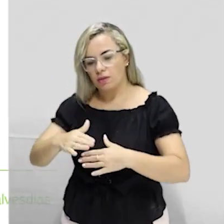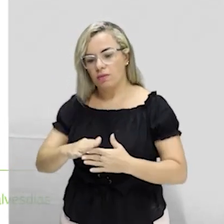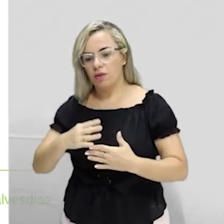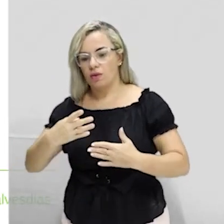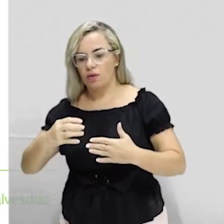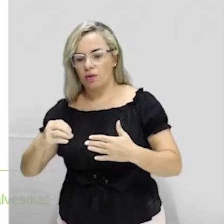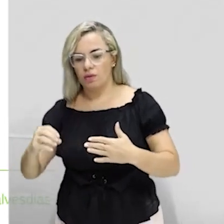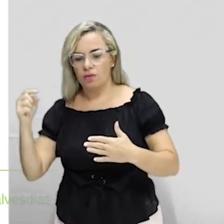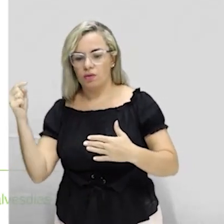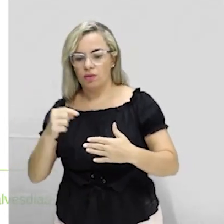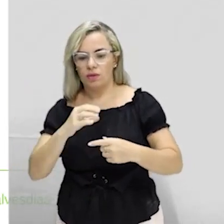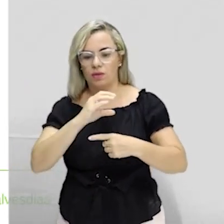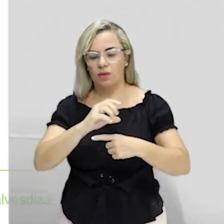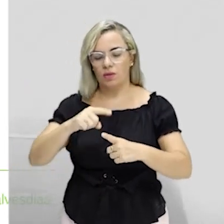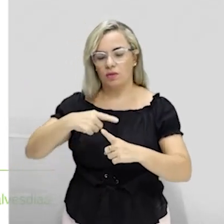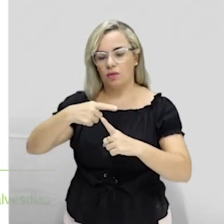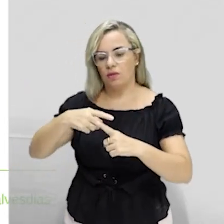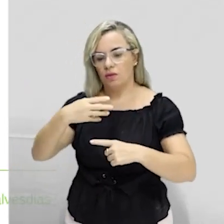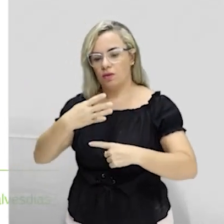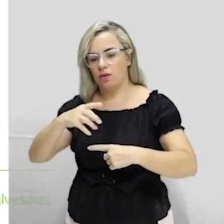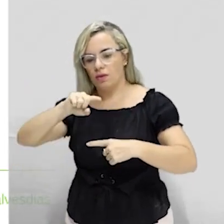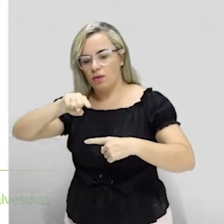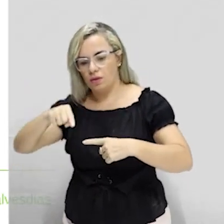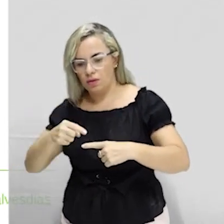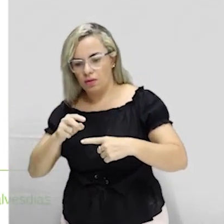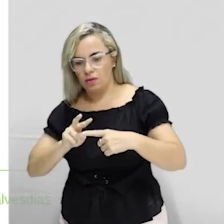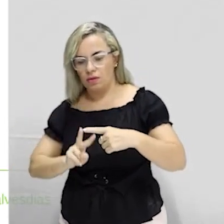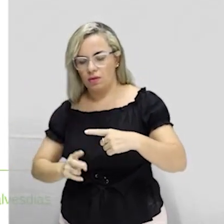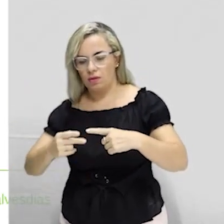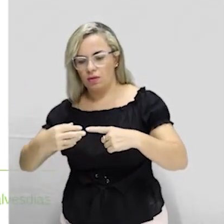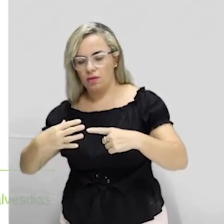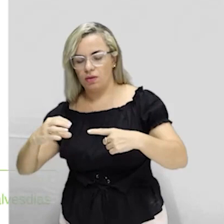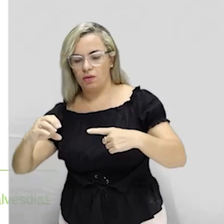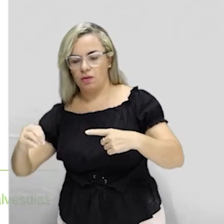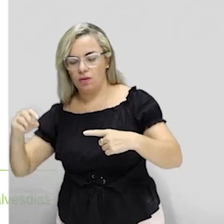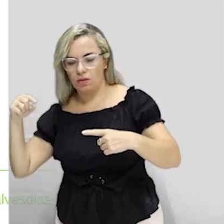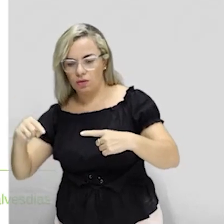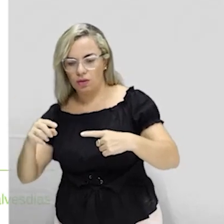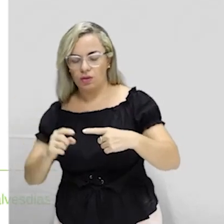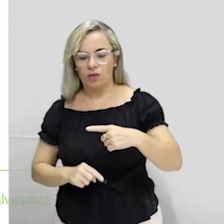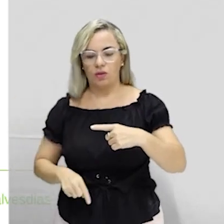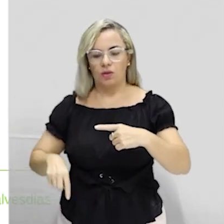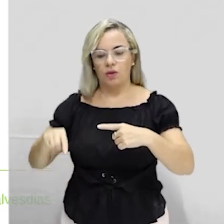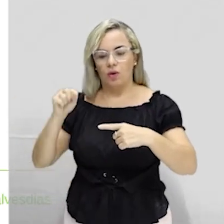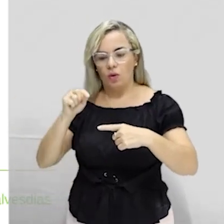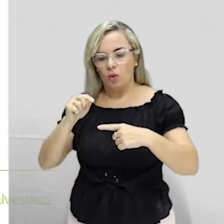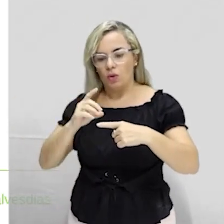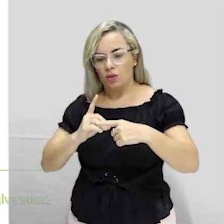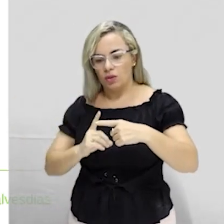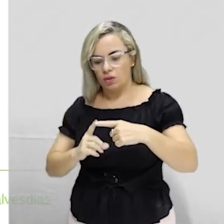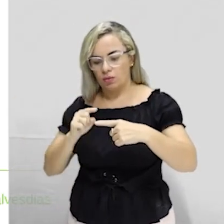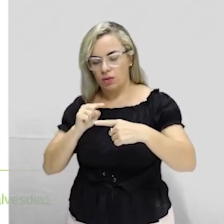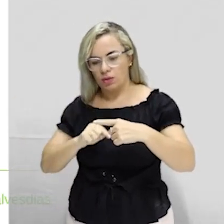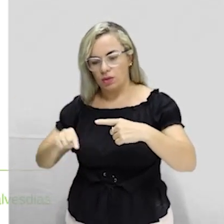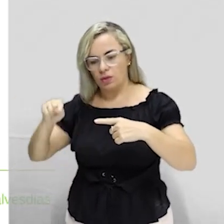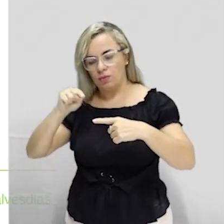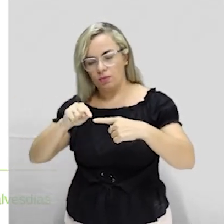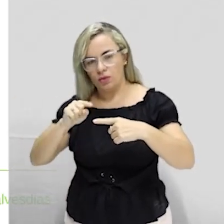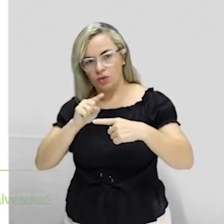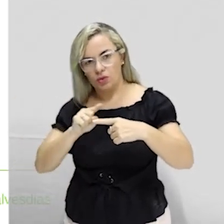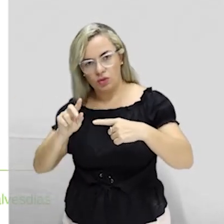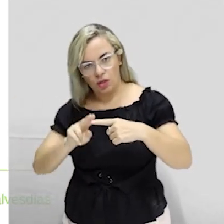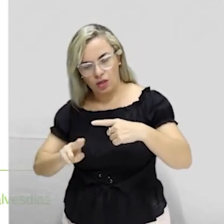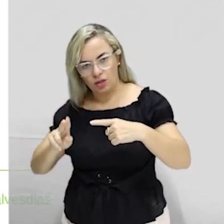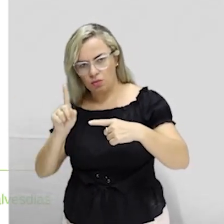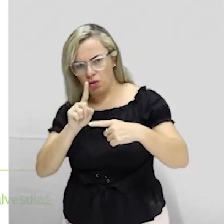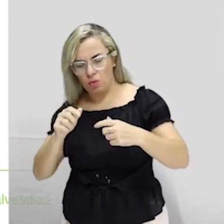está para V, assim como 400 vai estar para 1. Repito, quando o denominador é a unidade, a gente não precisa colocar. Perceba que eu